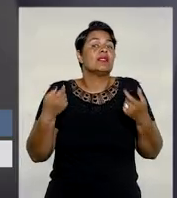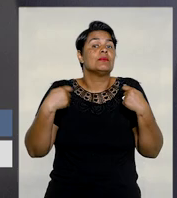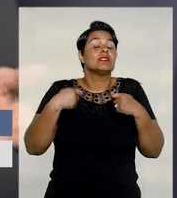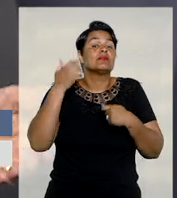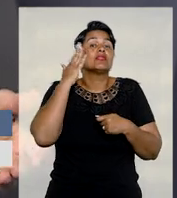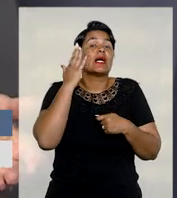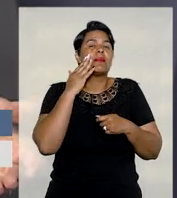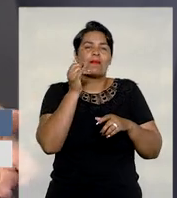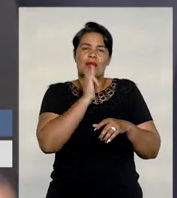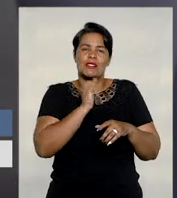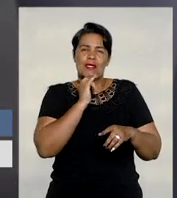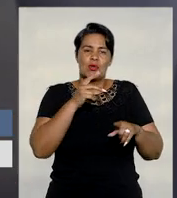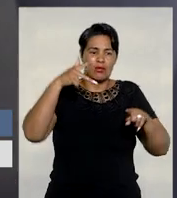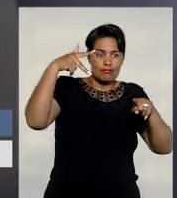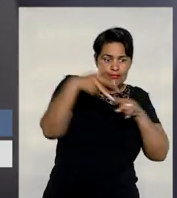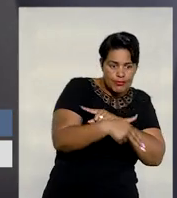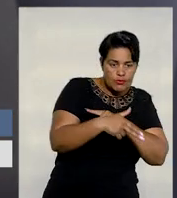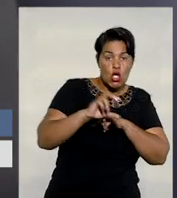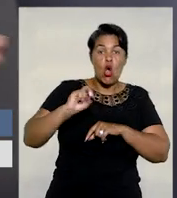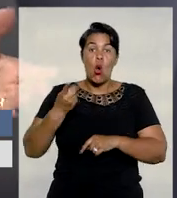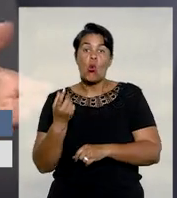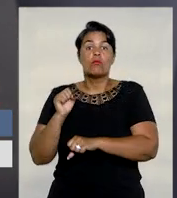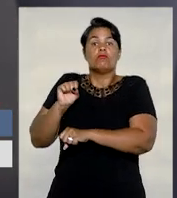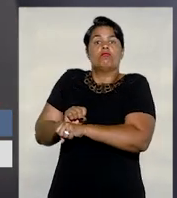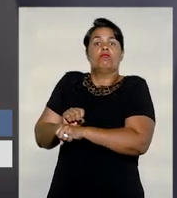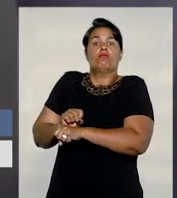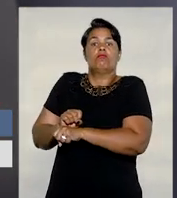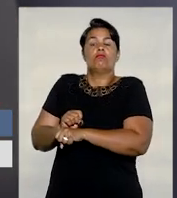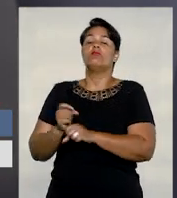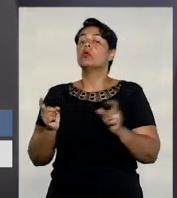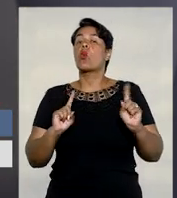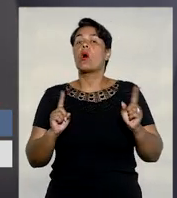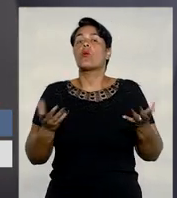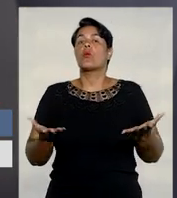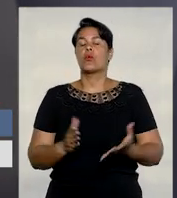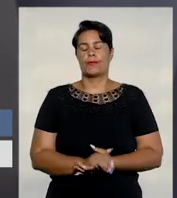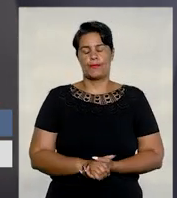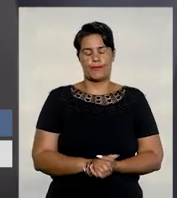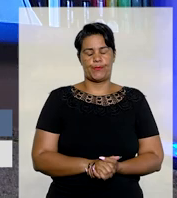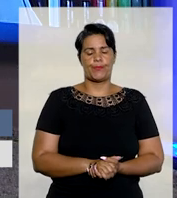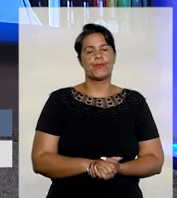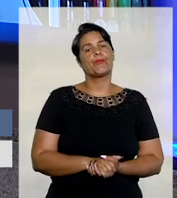para todo mundo entender direito aí a diferença entre interrupção e suspensão do prazo.